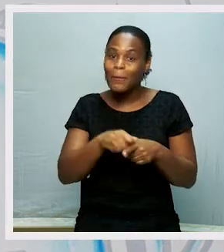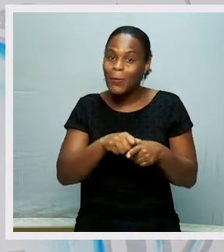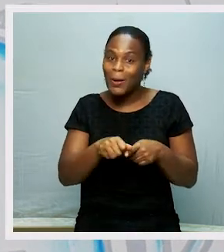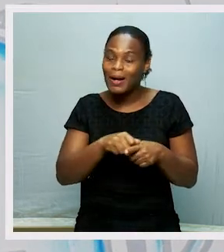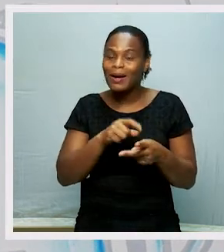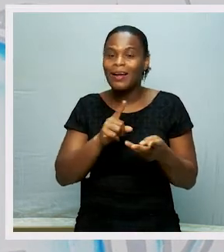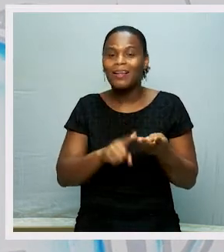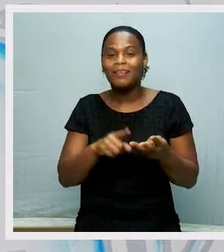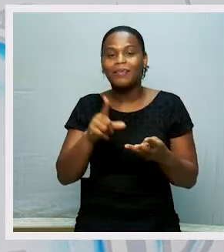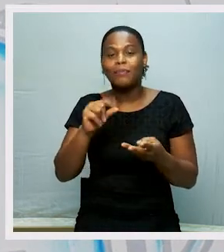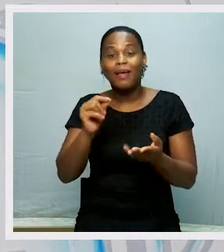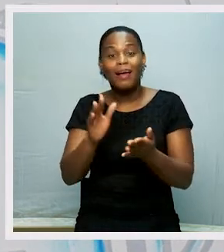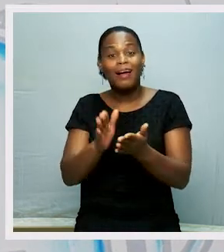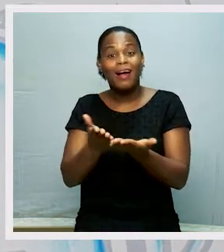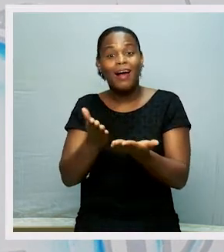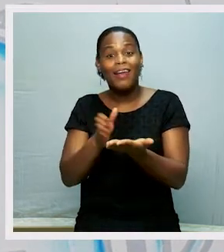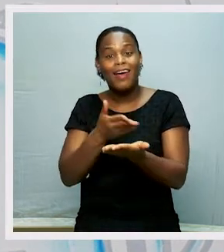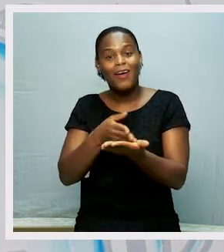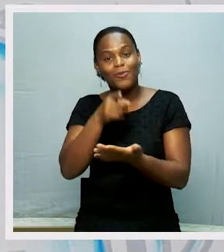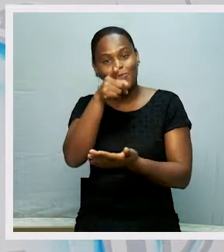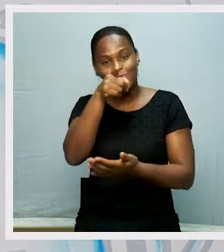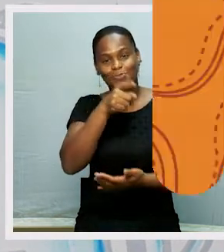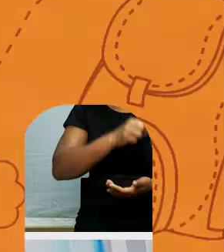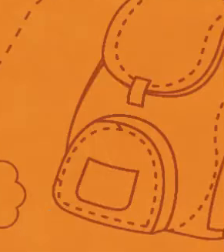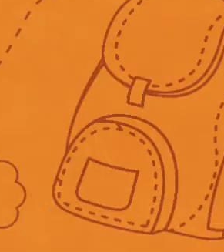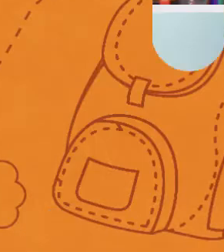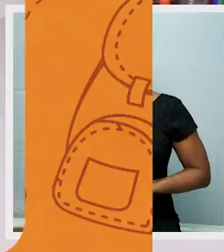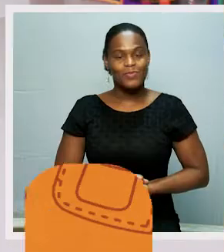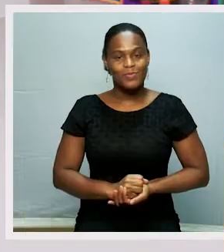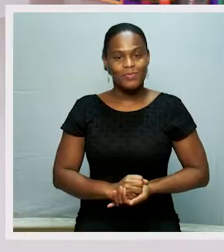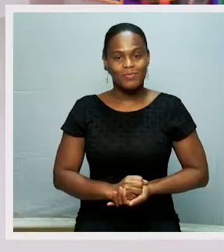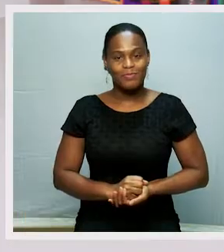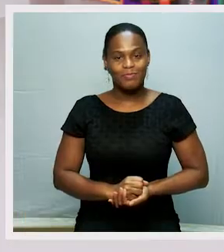a borracha e o caderno.